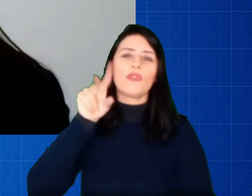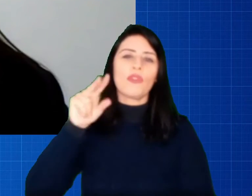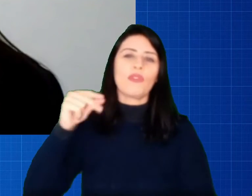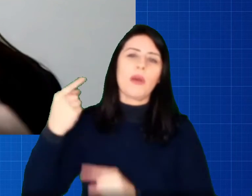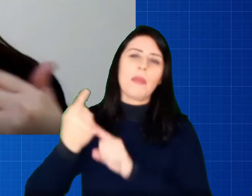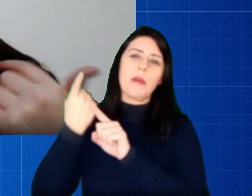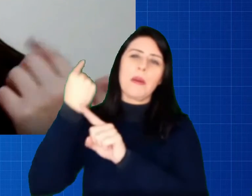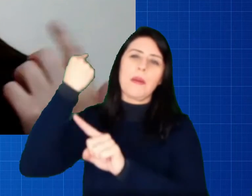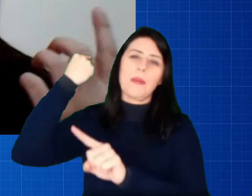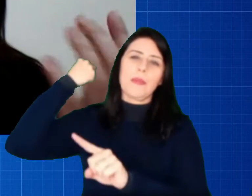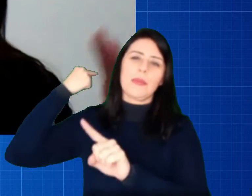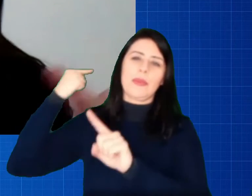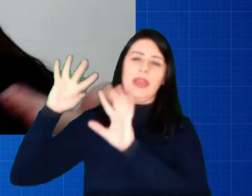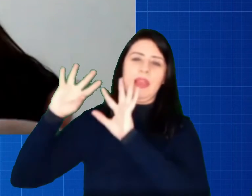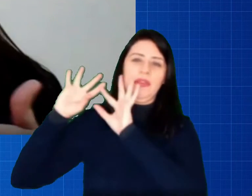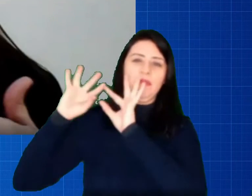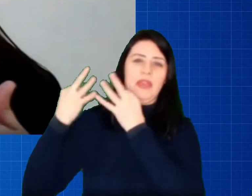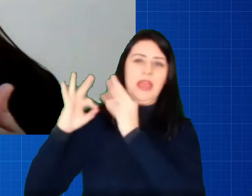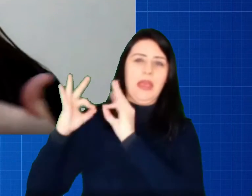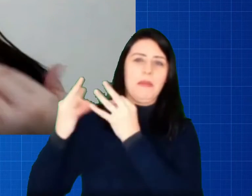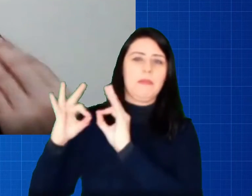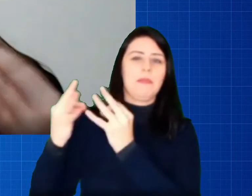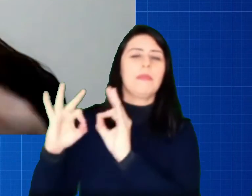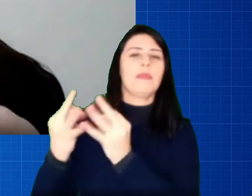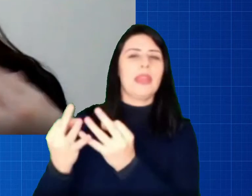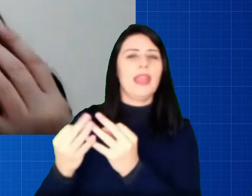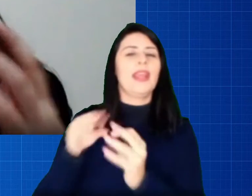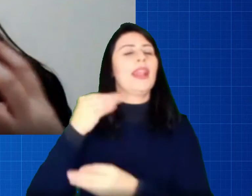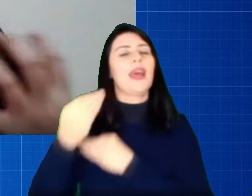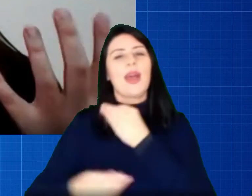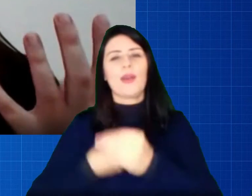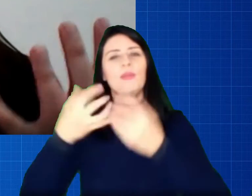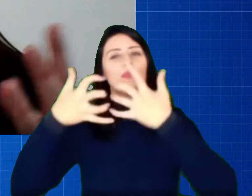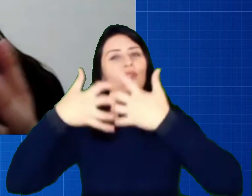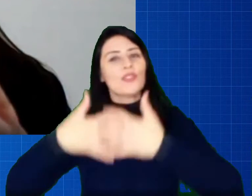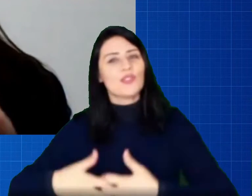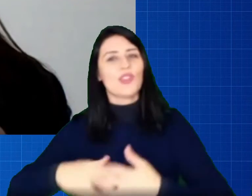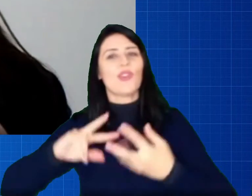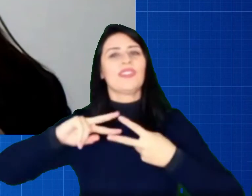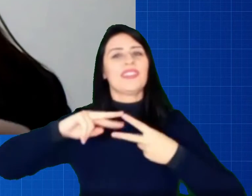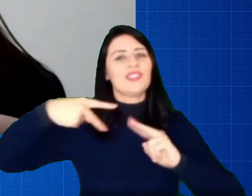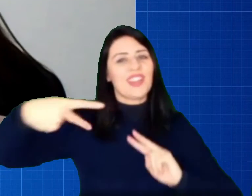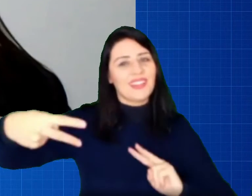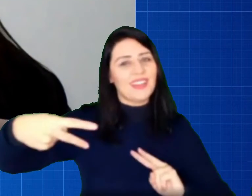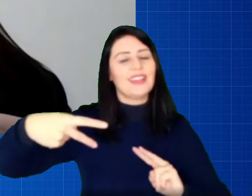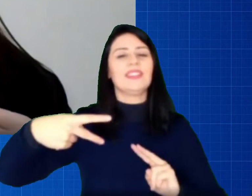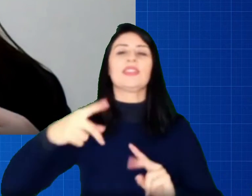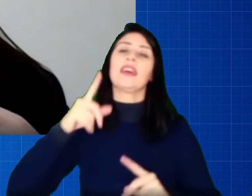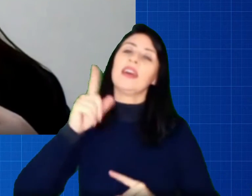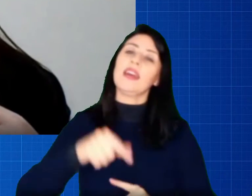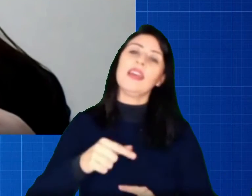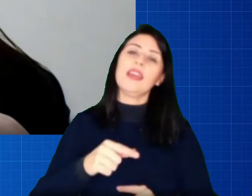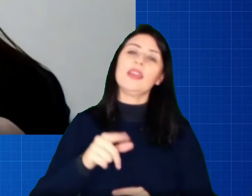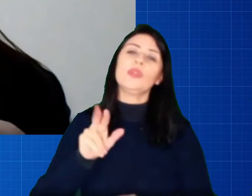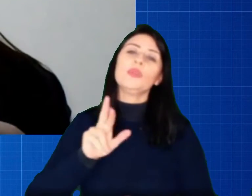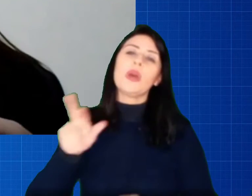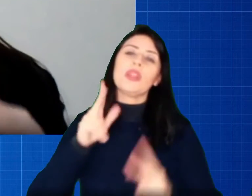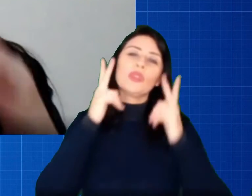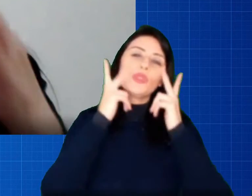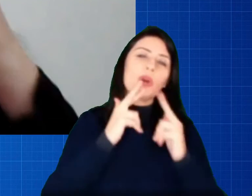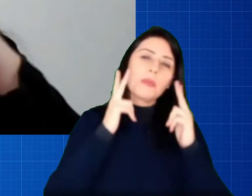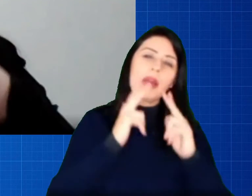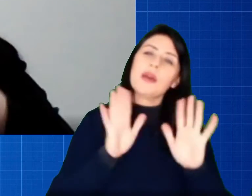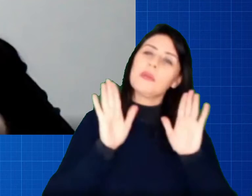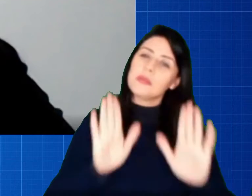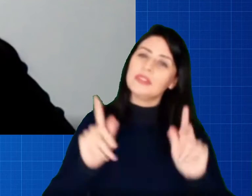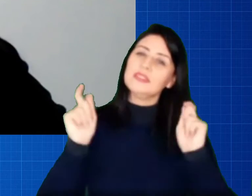com a sua avó, com seus bisavós, com a sua família, a transmissão genética, toda essa mágica, né? Que é formação de um ser humano.